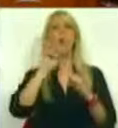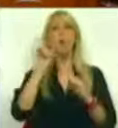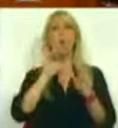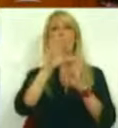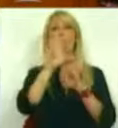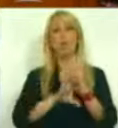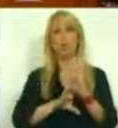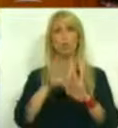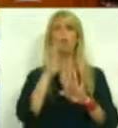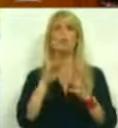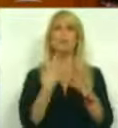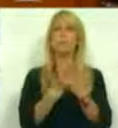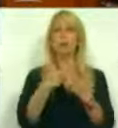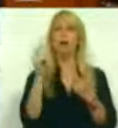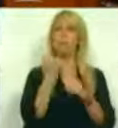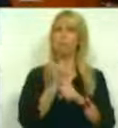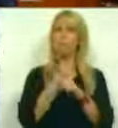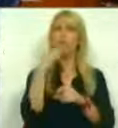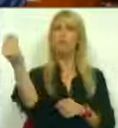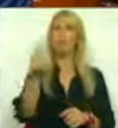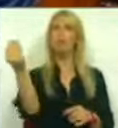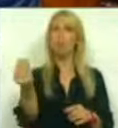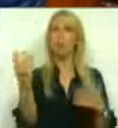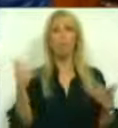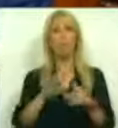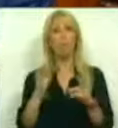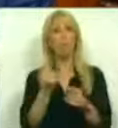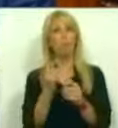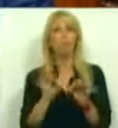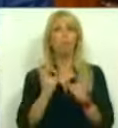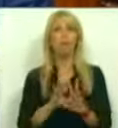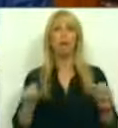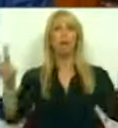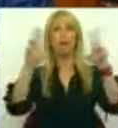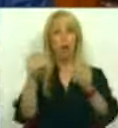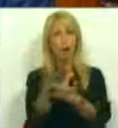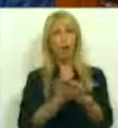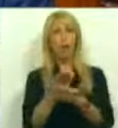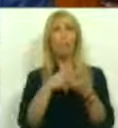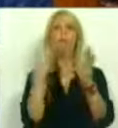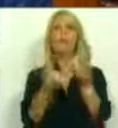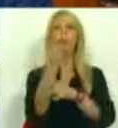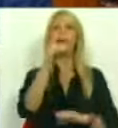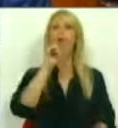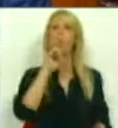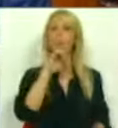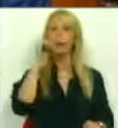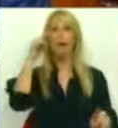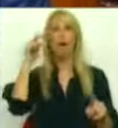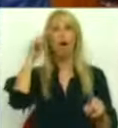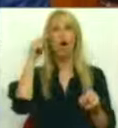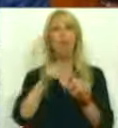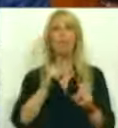autoemprego na juventude, como meio de renovação económica e de criação de oportunidades, que